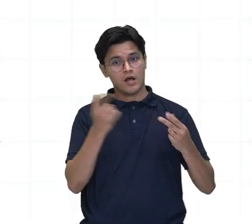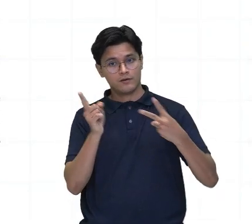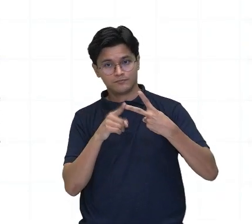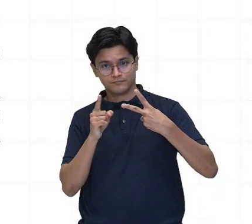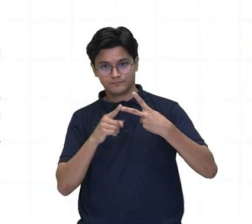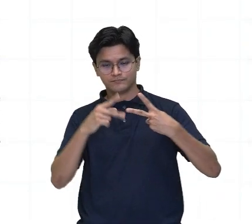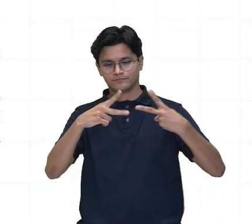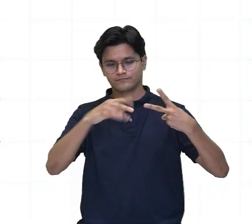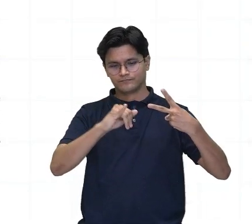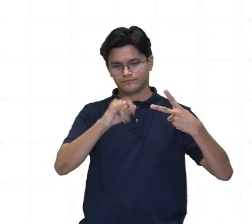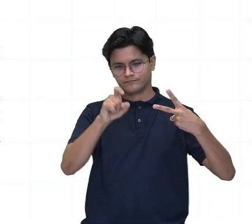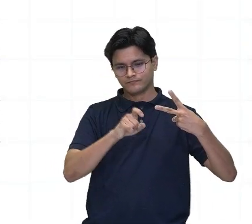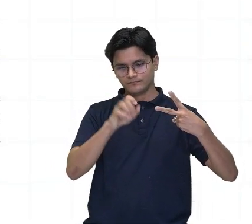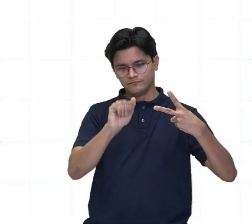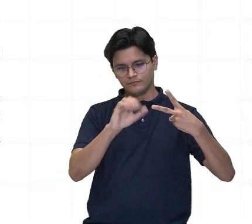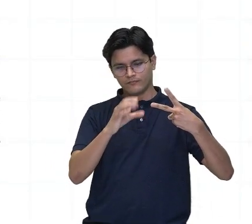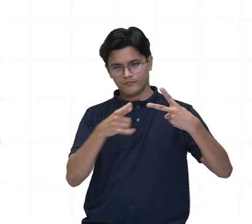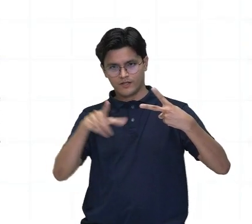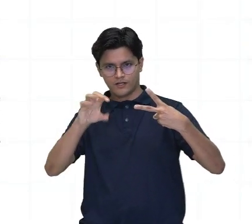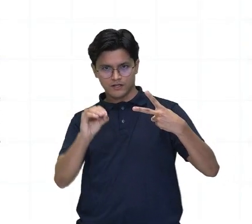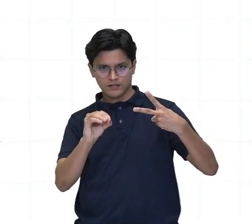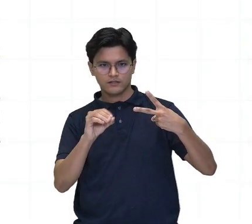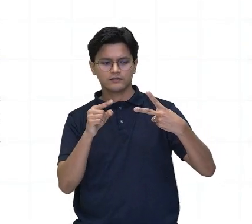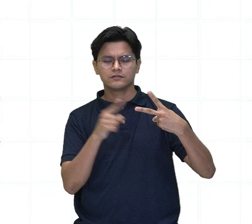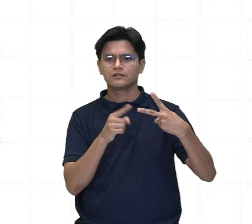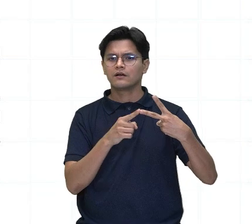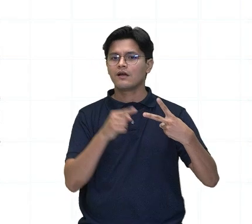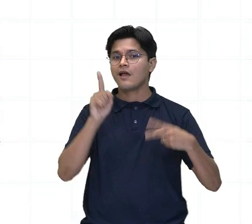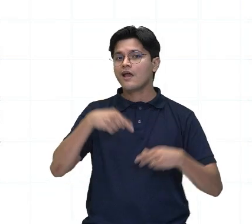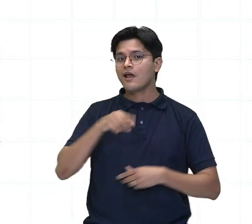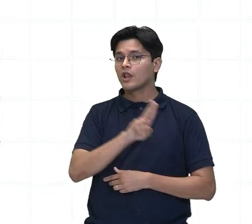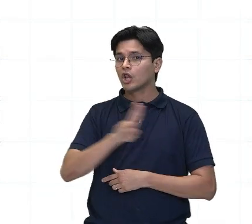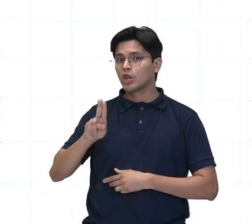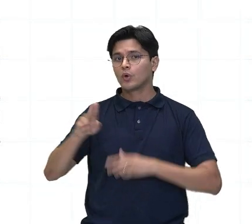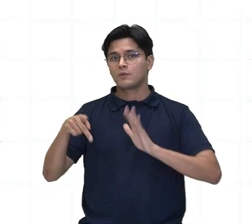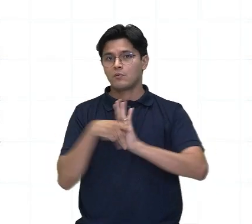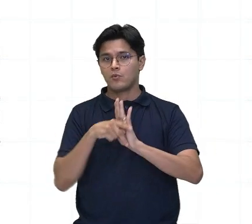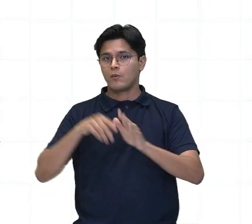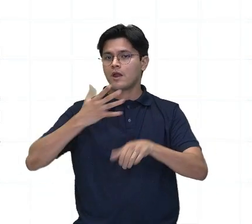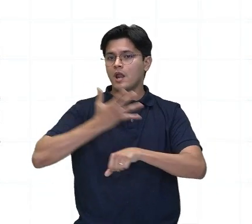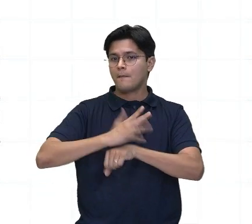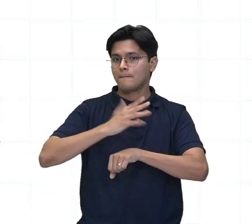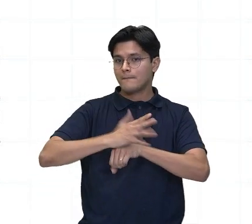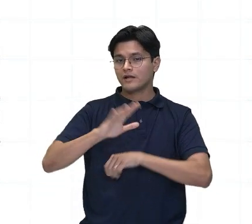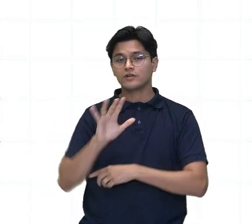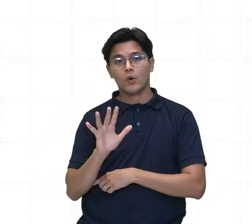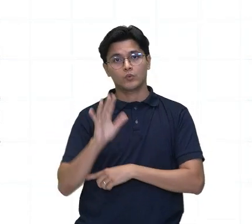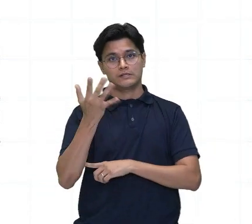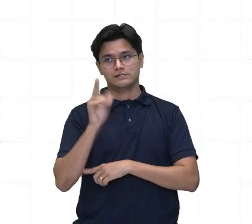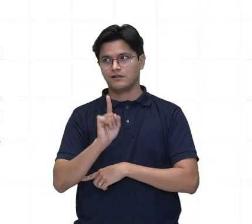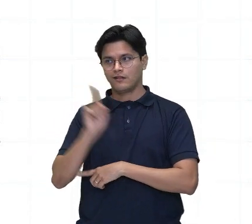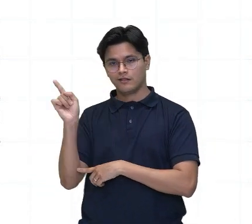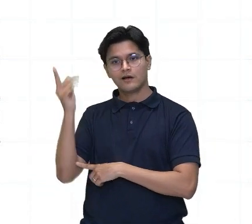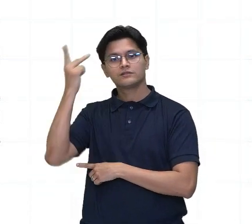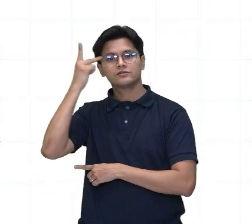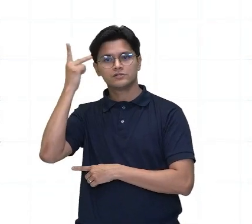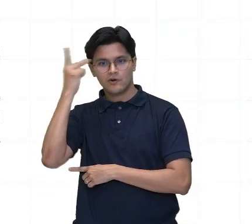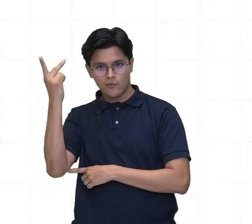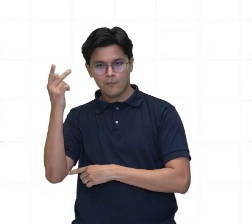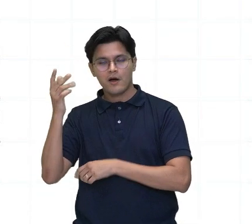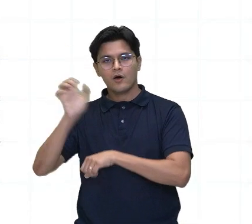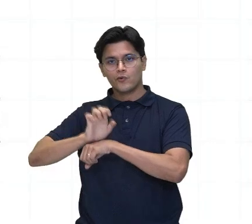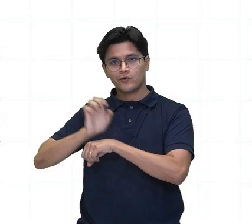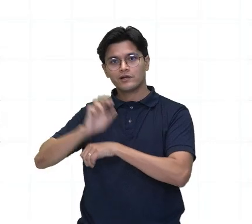também, ou o picho, como também é conhecido, nomeia a prática feita em São Paulo e reconhecida por ter